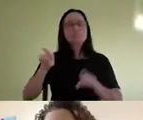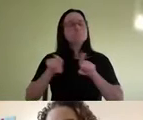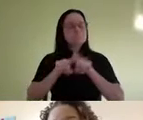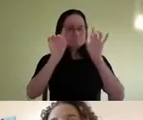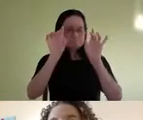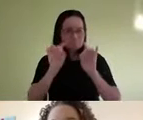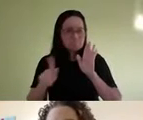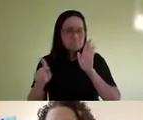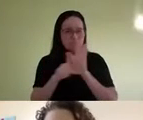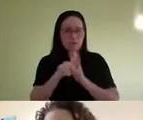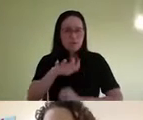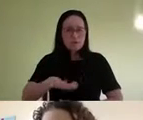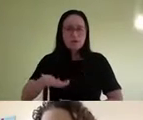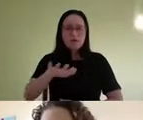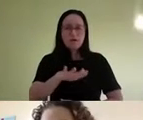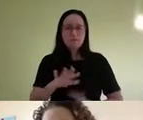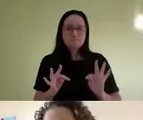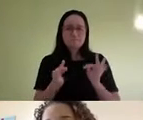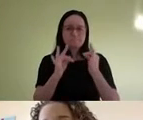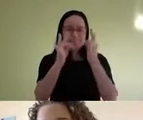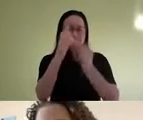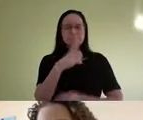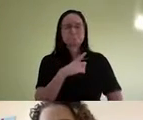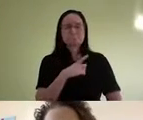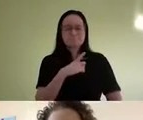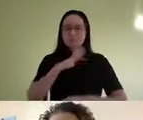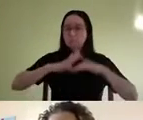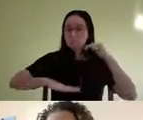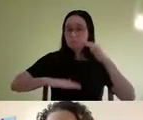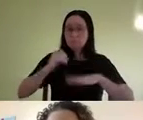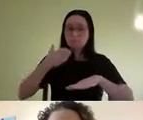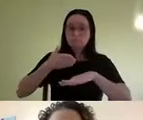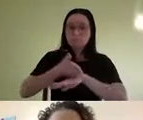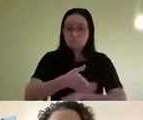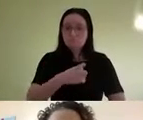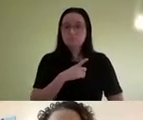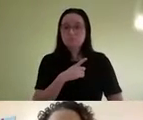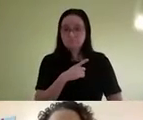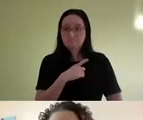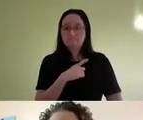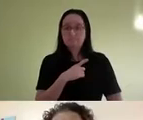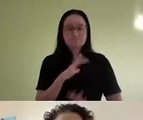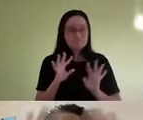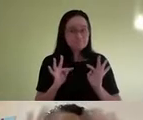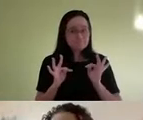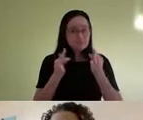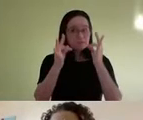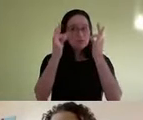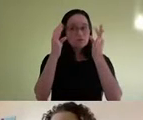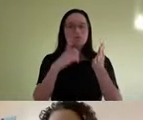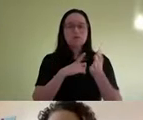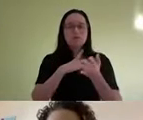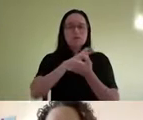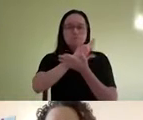tecnologia que o profissional queira adentrar. Eu falo que a tecnologia, ela tem um leque